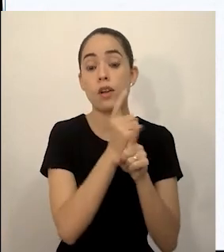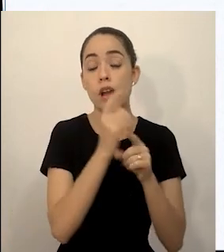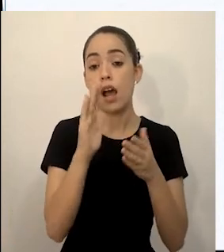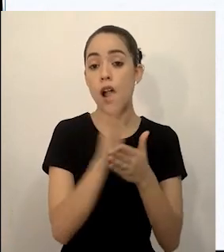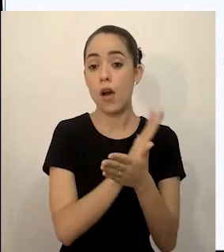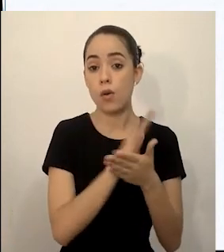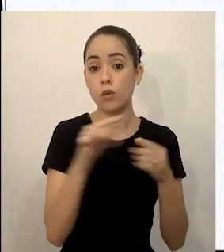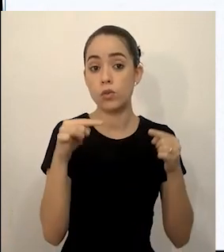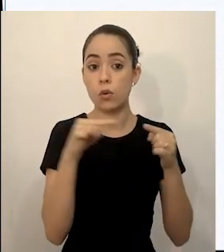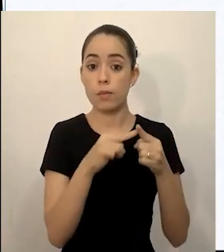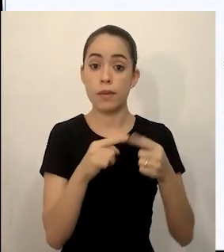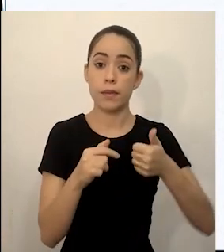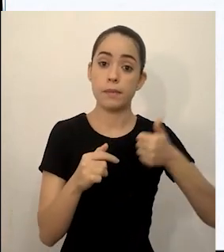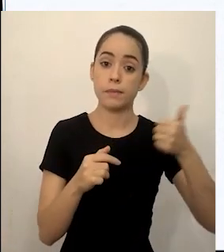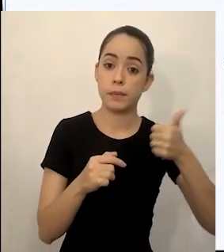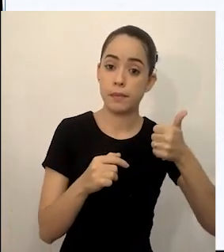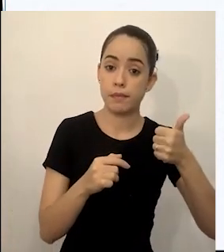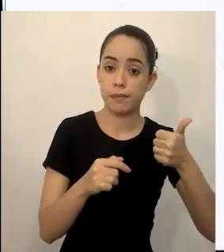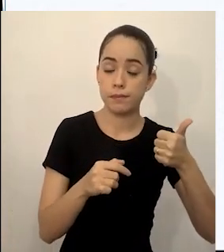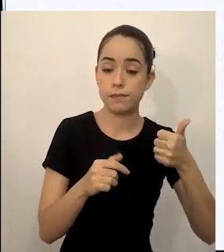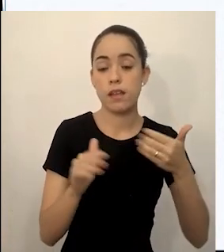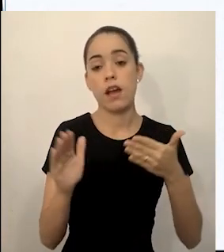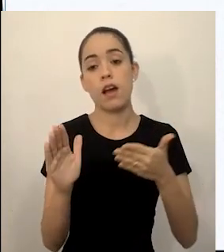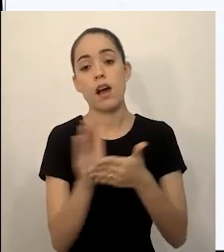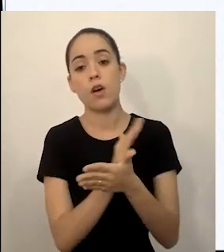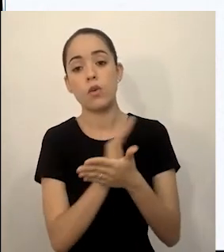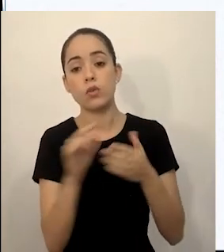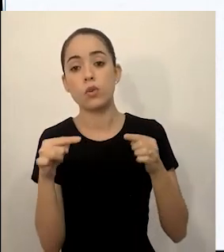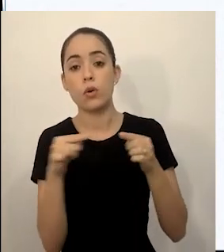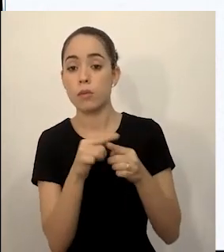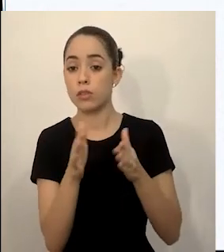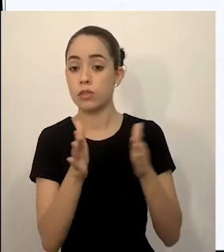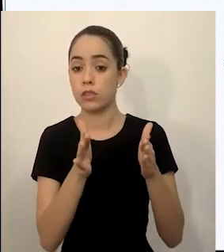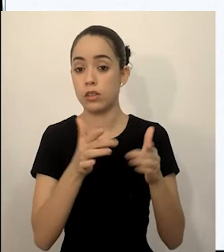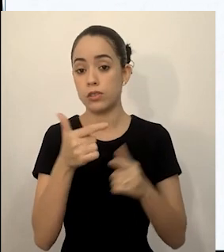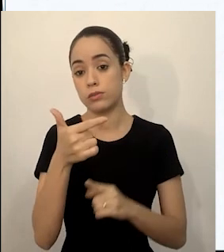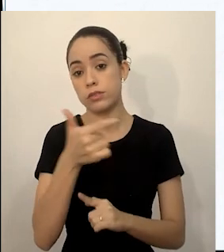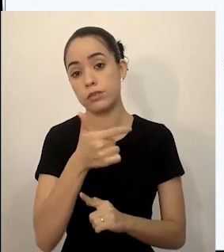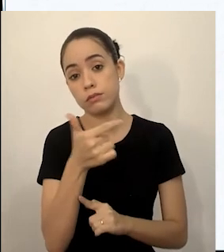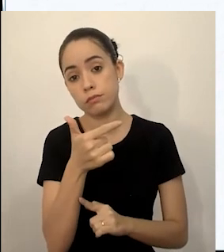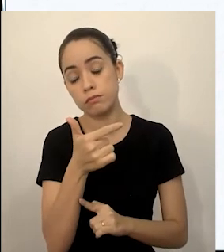Podemos encontrar folículos primários,